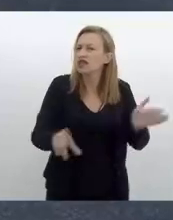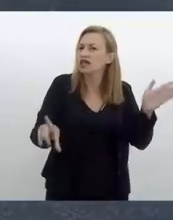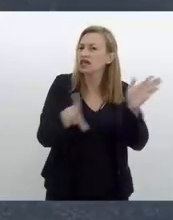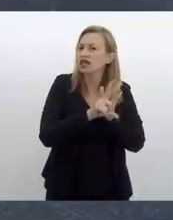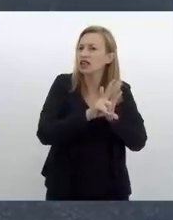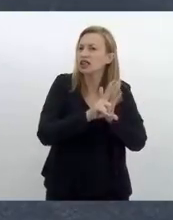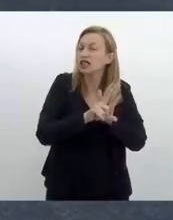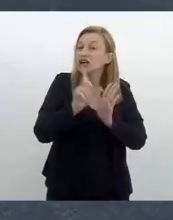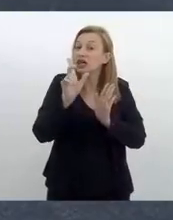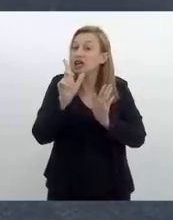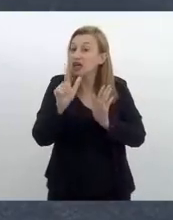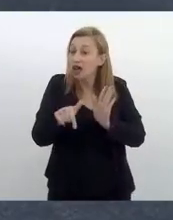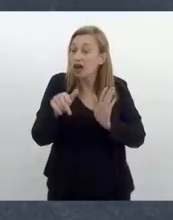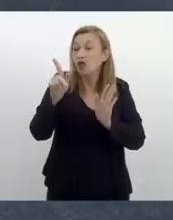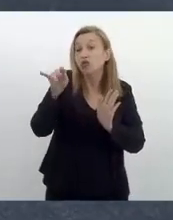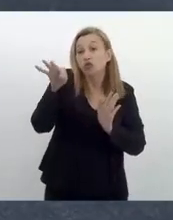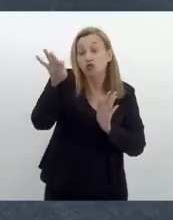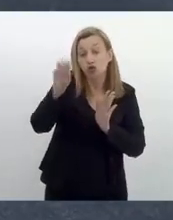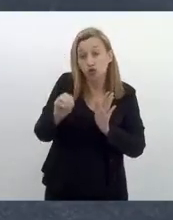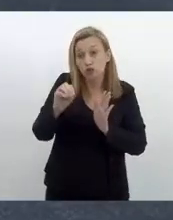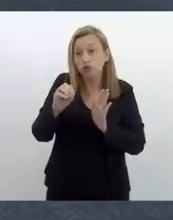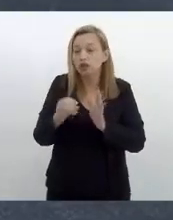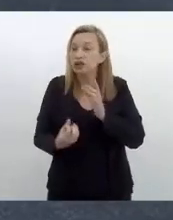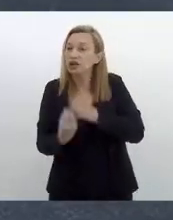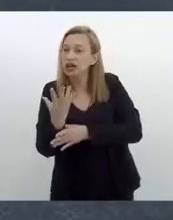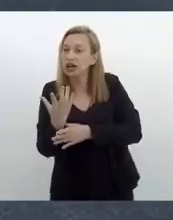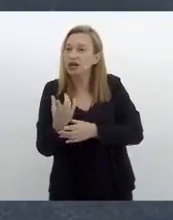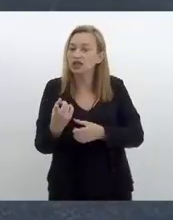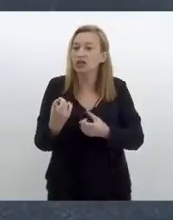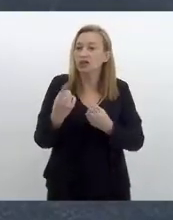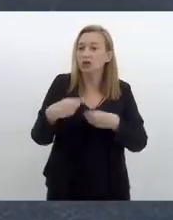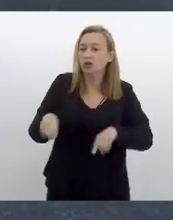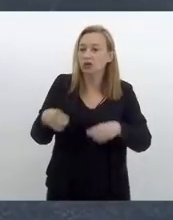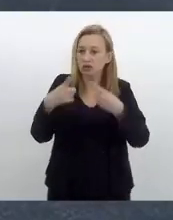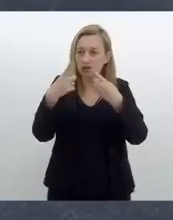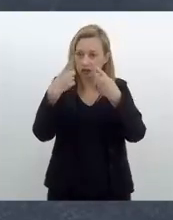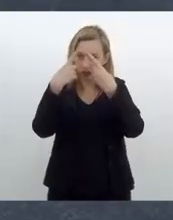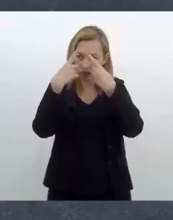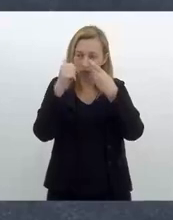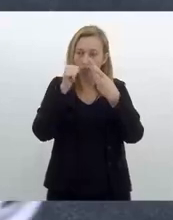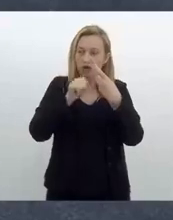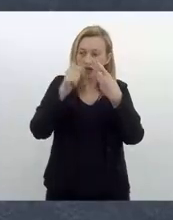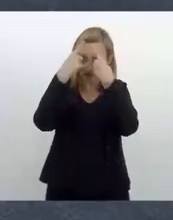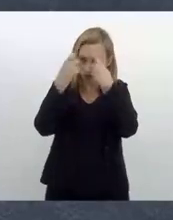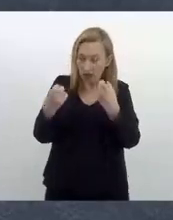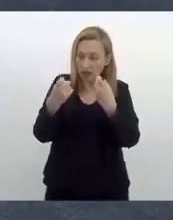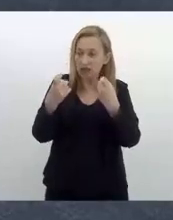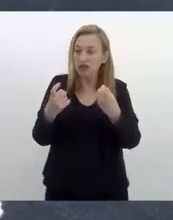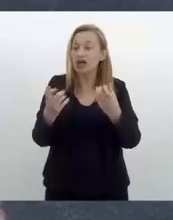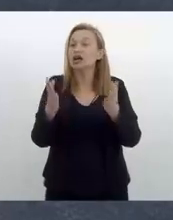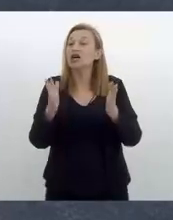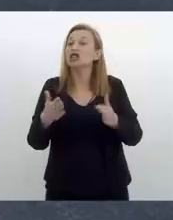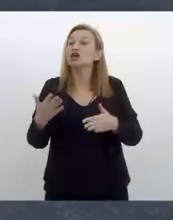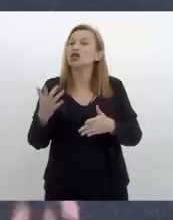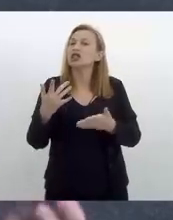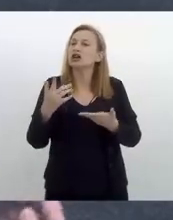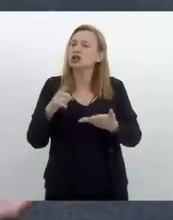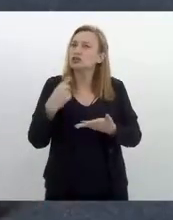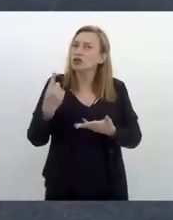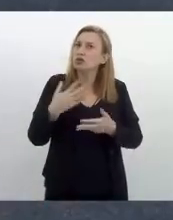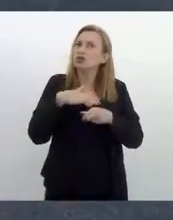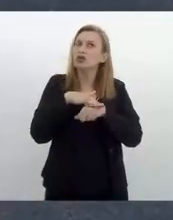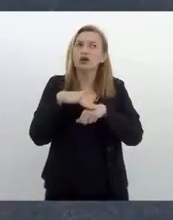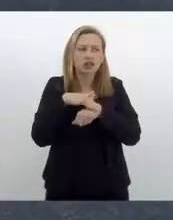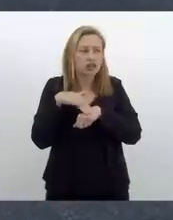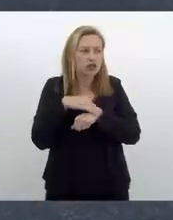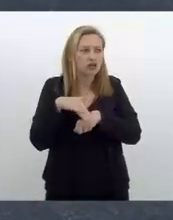que é um fundo que foi criado de combate à violência contra as mulheres. E a gente chegou a comentar